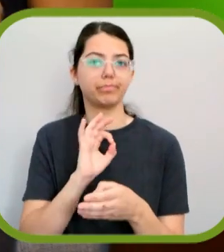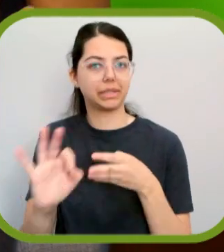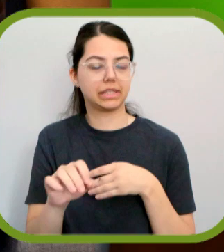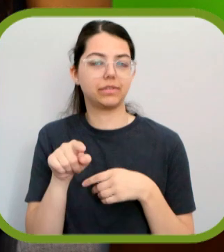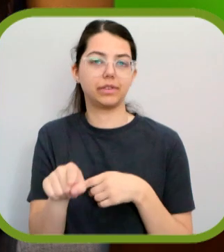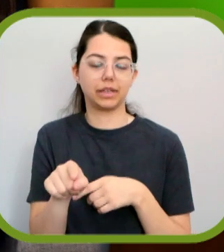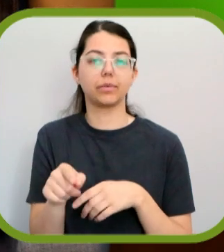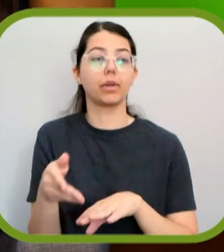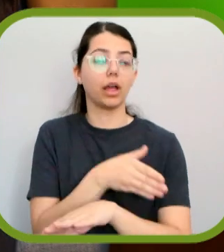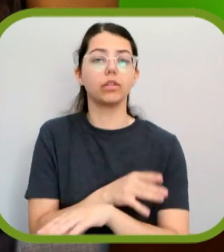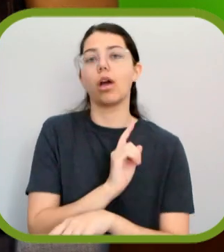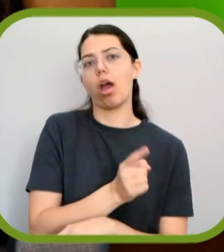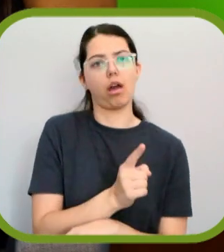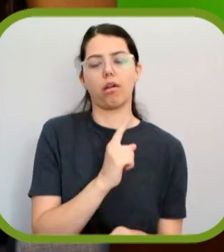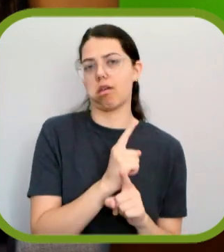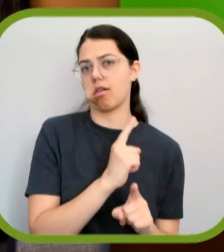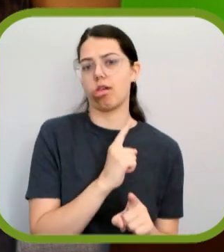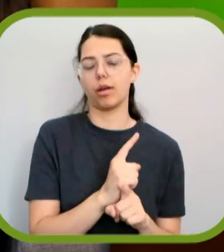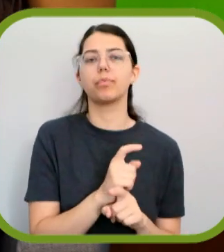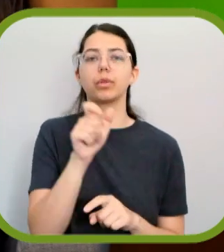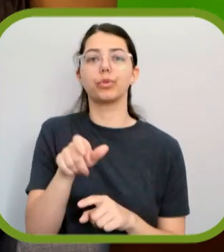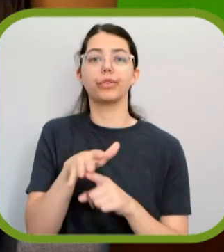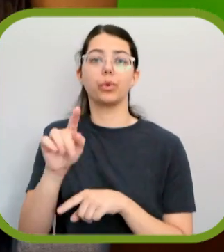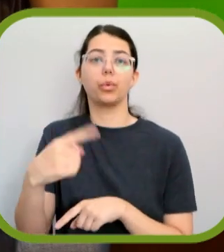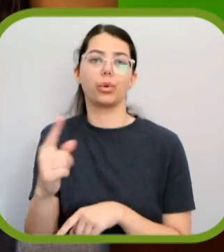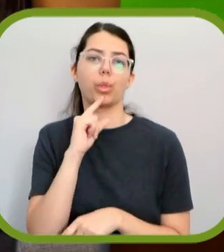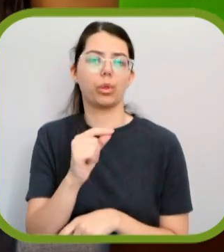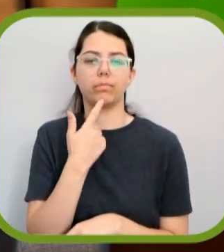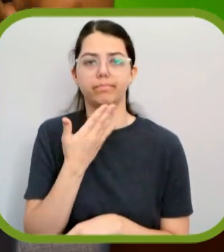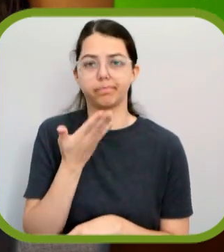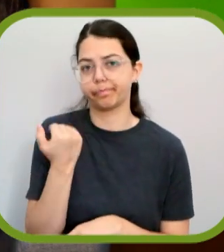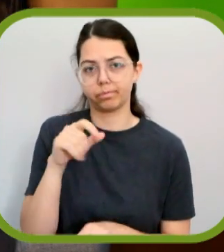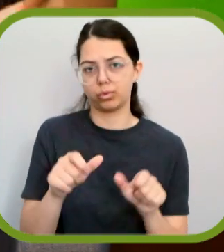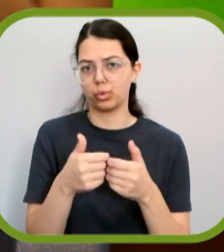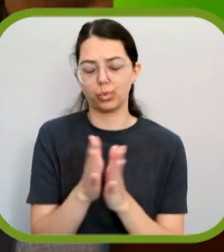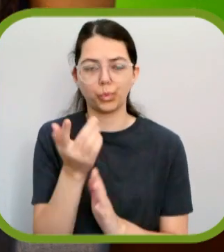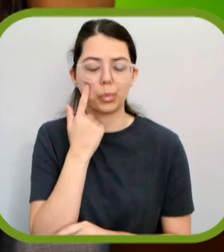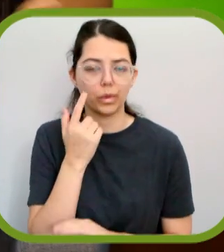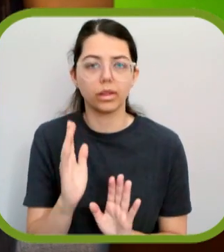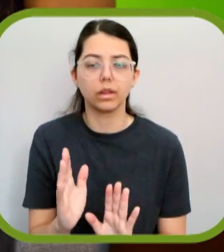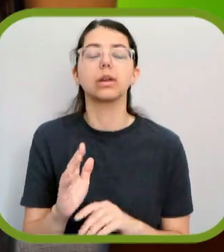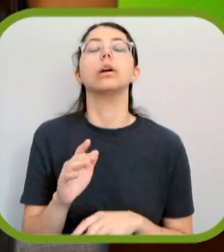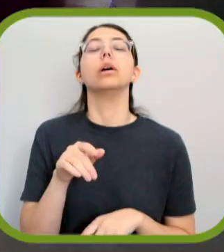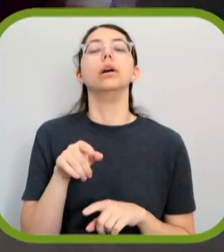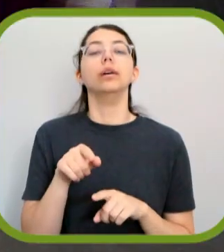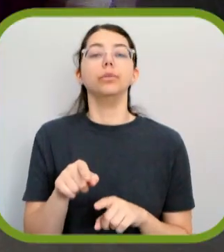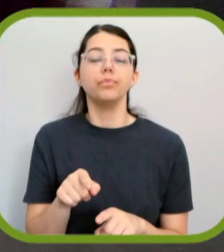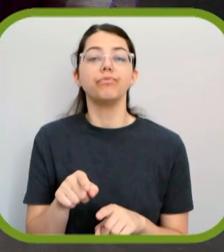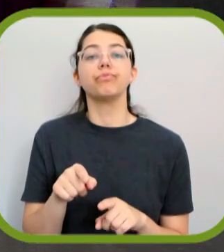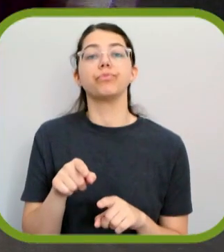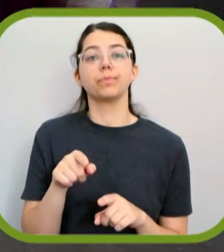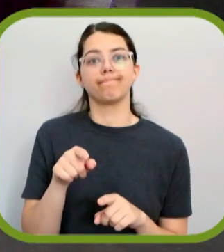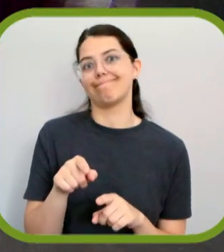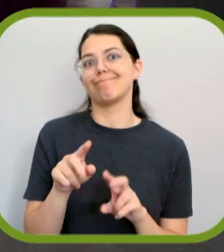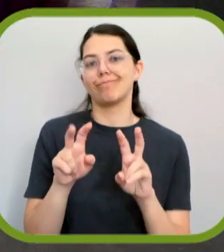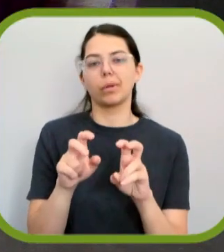falavam antes deste caso específico era assim, era da mesma maneira que o outro influencer, que eu não vou dizer o nome, que toda a gente conhecemos, que